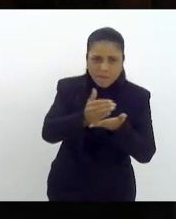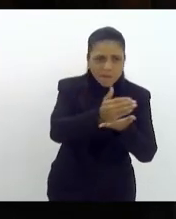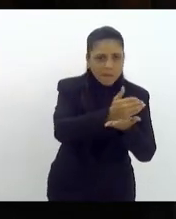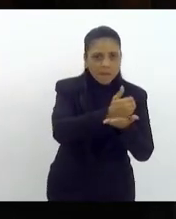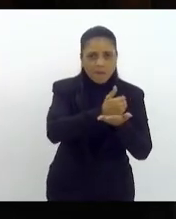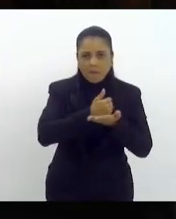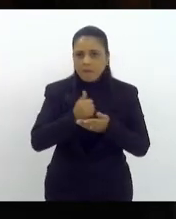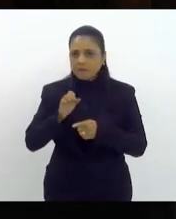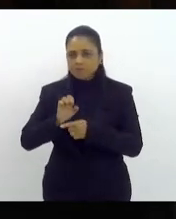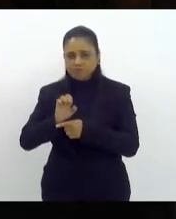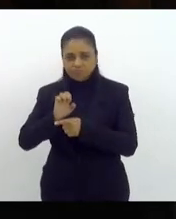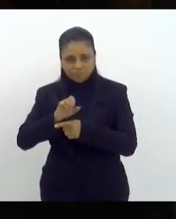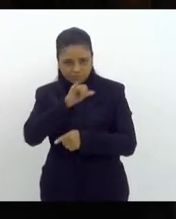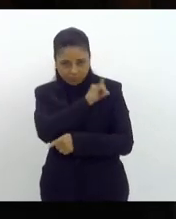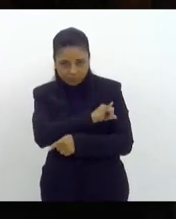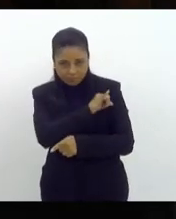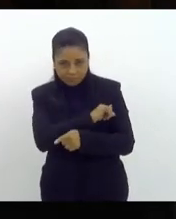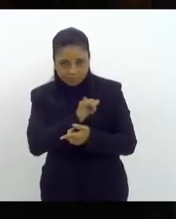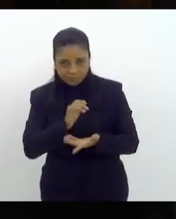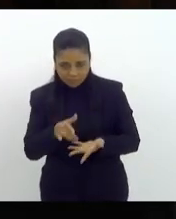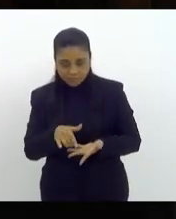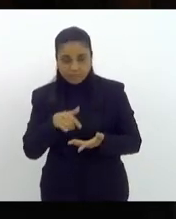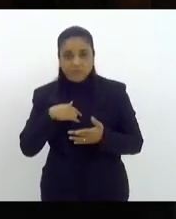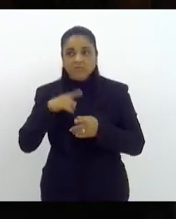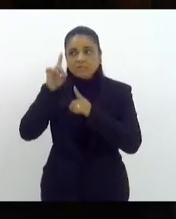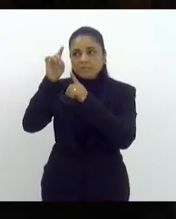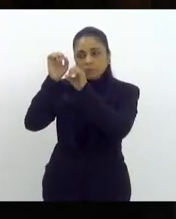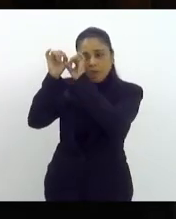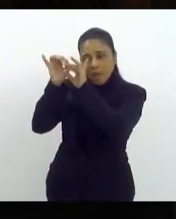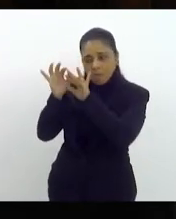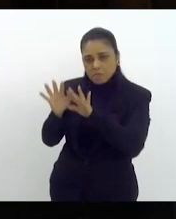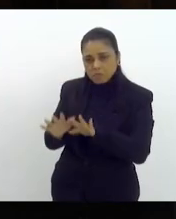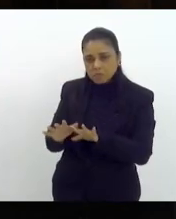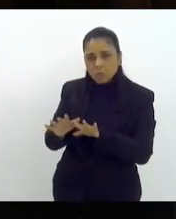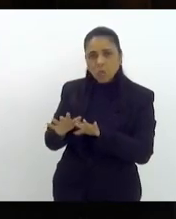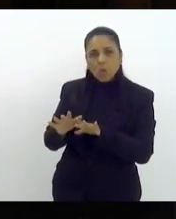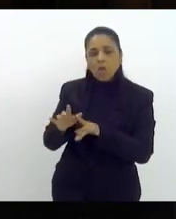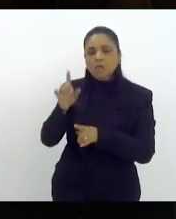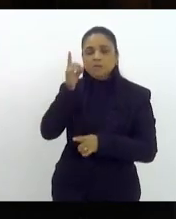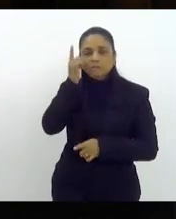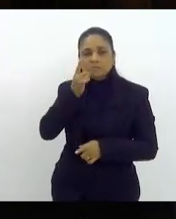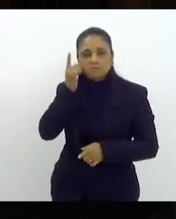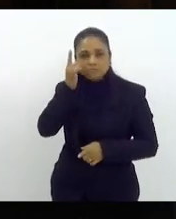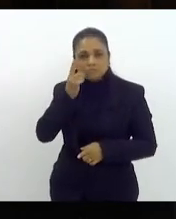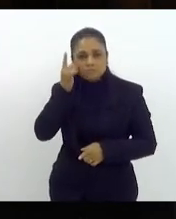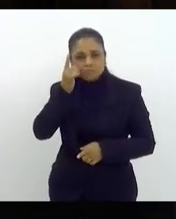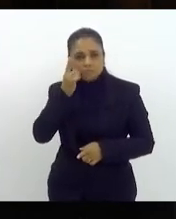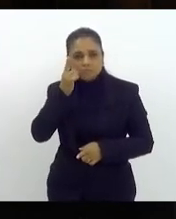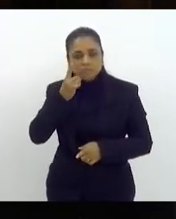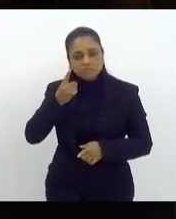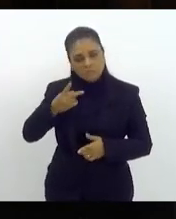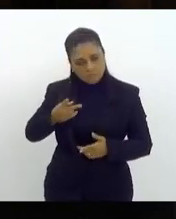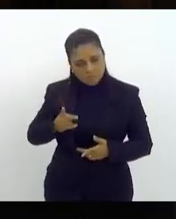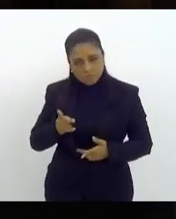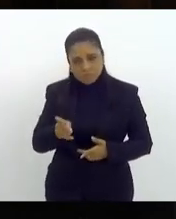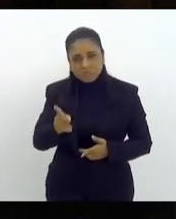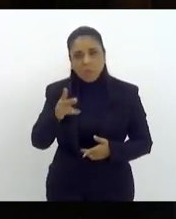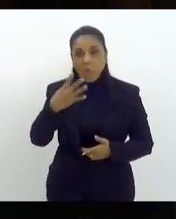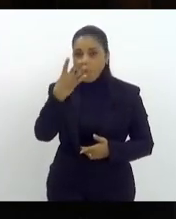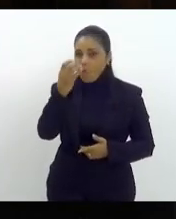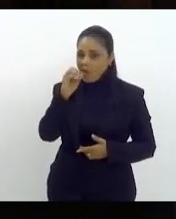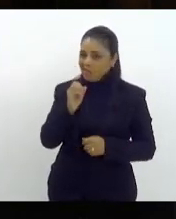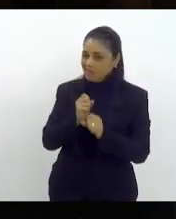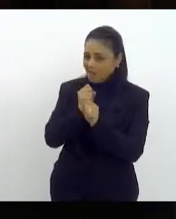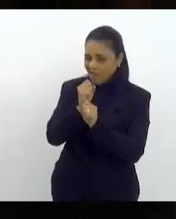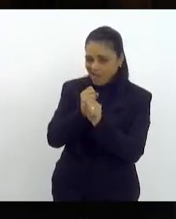estado e assim que papai do céu abençoe sempre esse deputado e que ele fique conosco aqui pelo menos 40